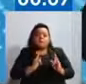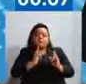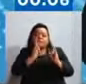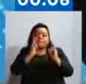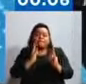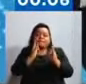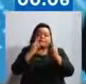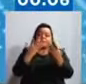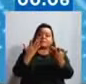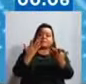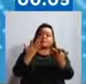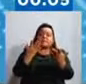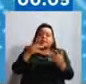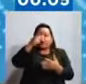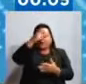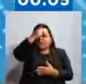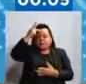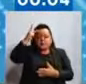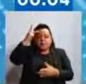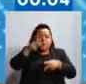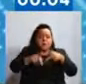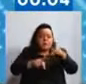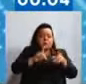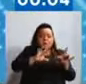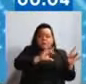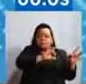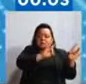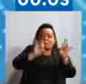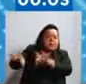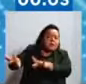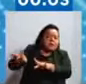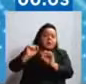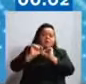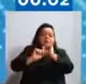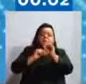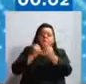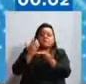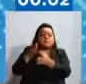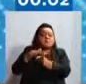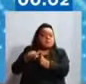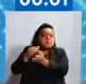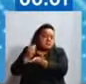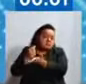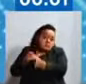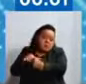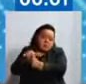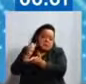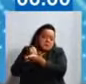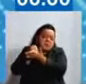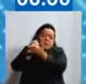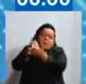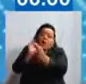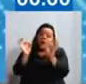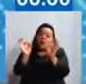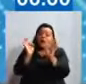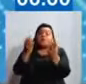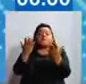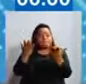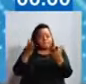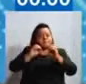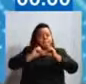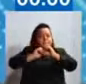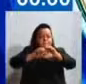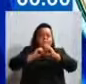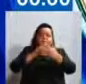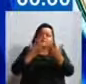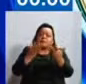condomínios, a população, sem ter assistência em nenhuma. Vamos construir na educação, nós vamos ser exemplo em